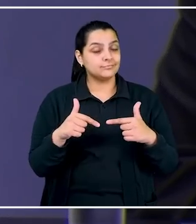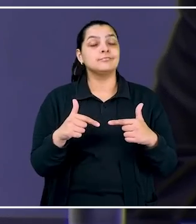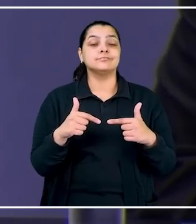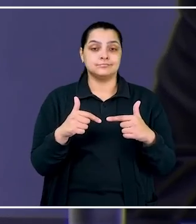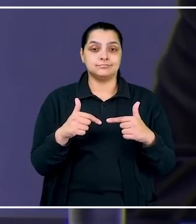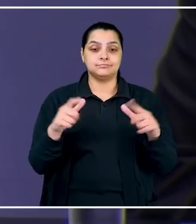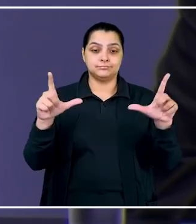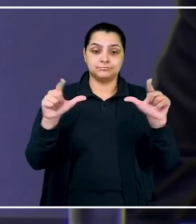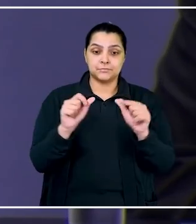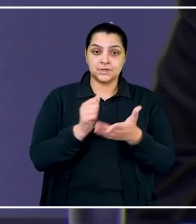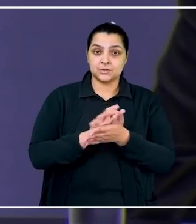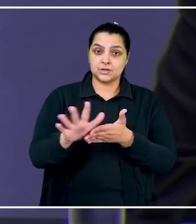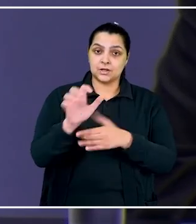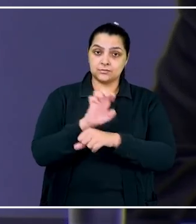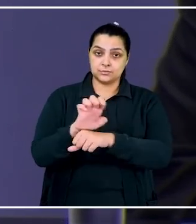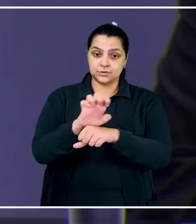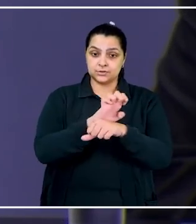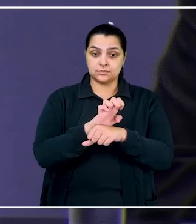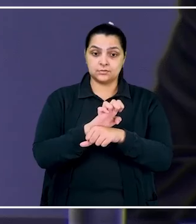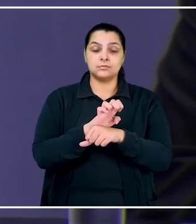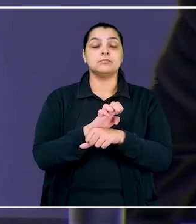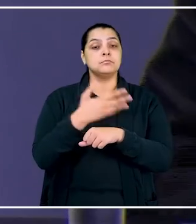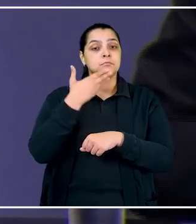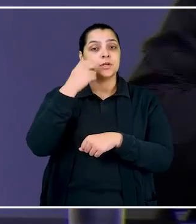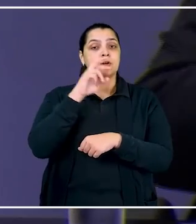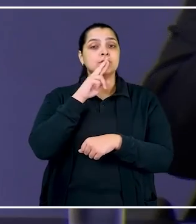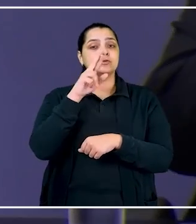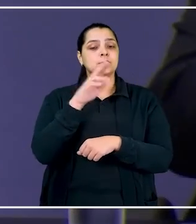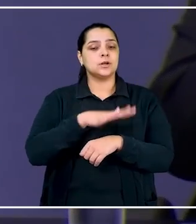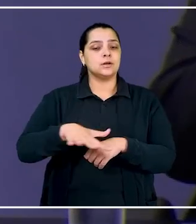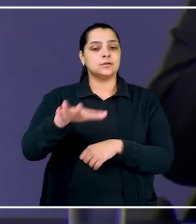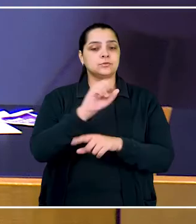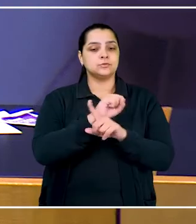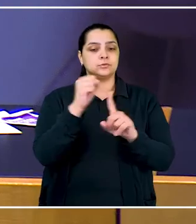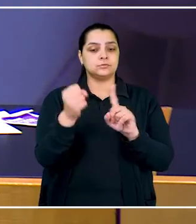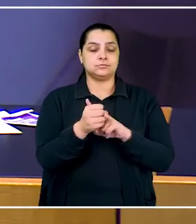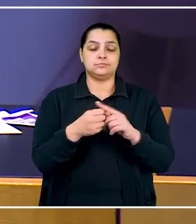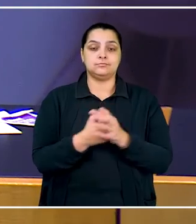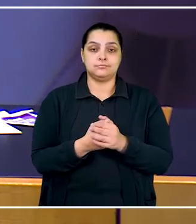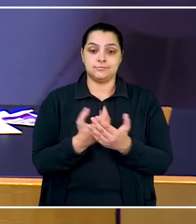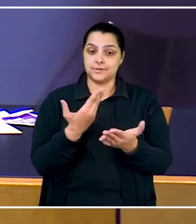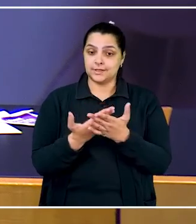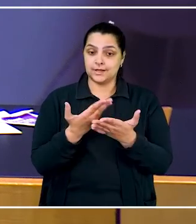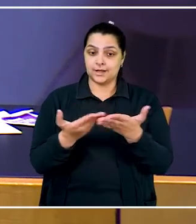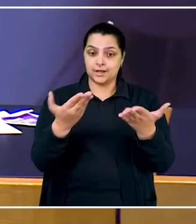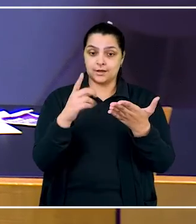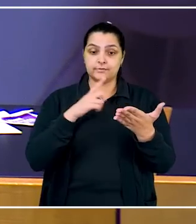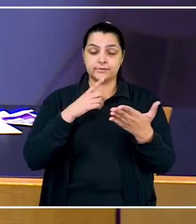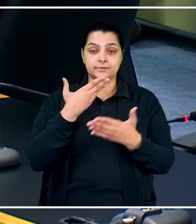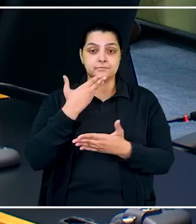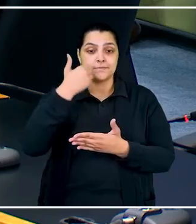funções, com menos custo para o Estado e maior resultado para a sociedade. Em aula magna foram